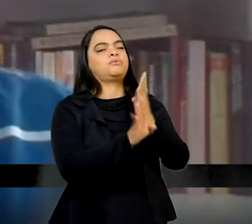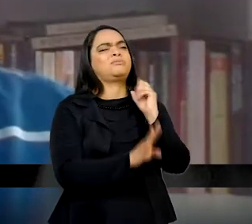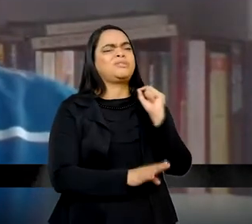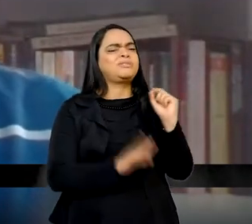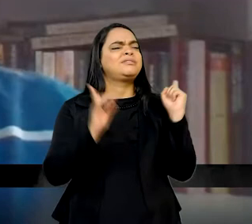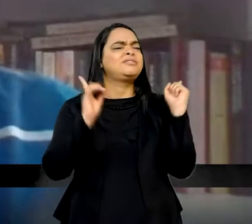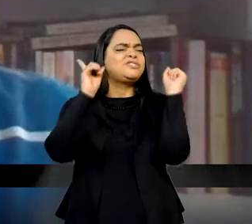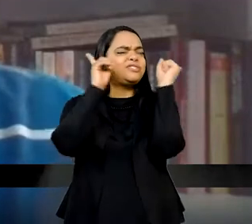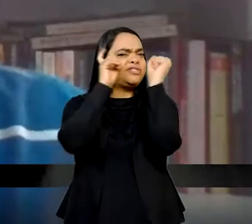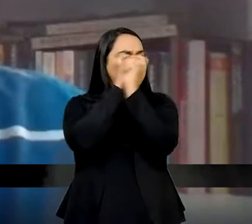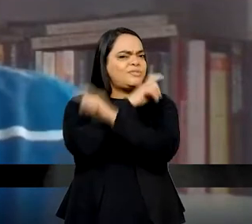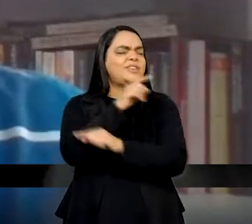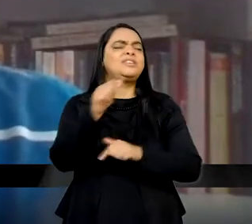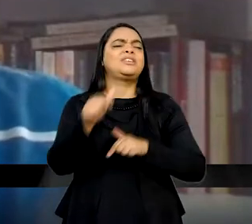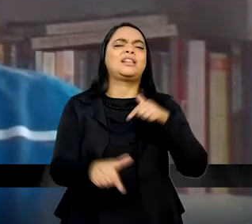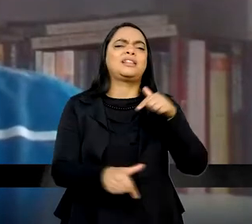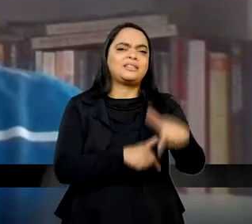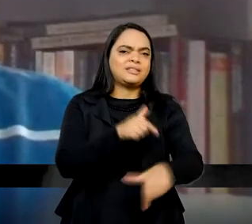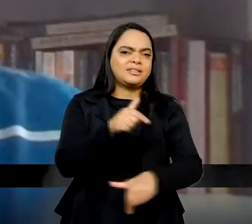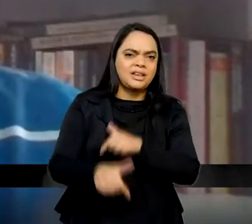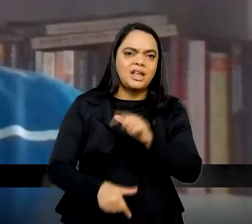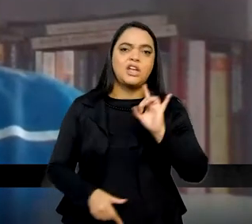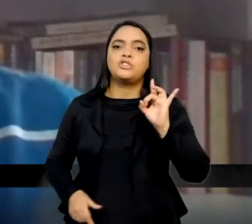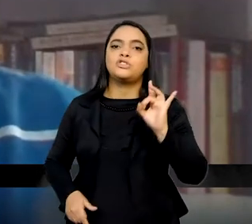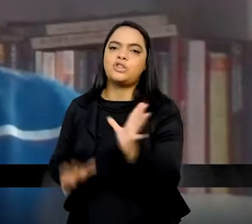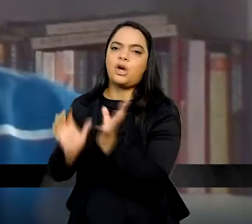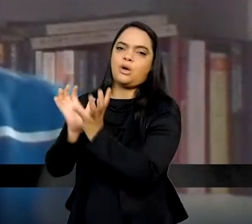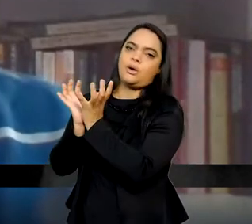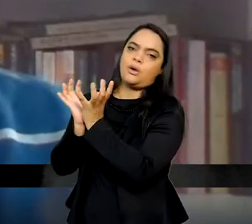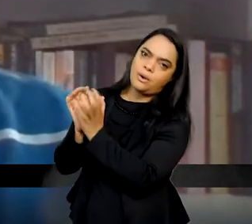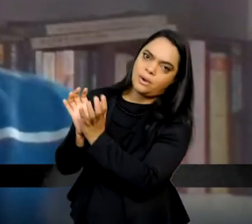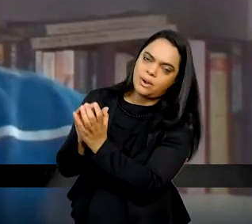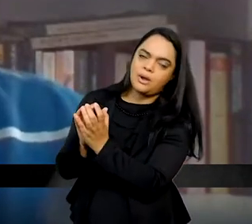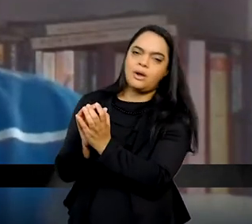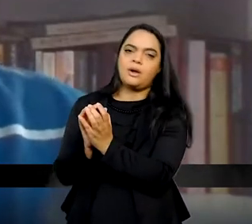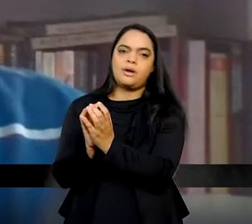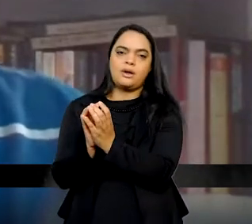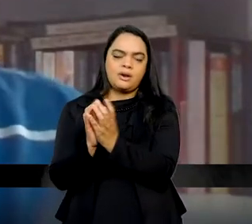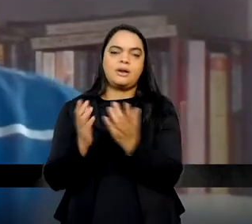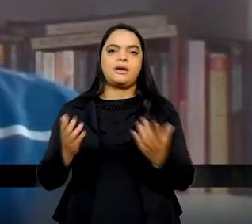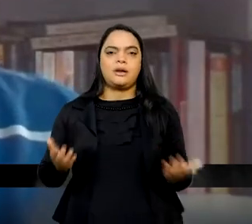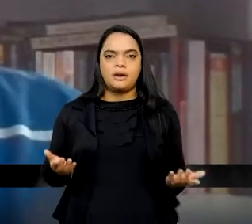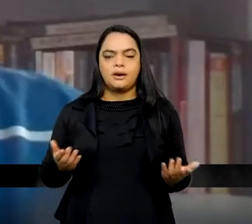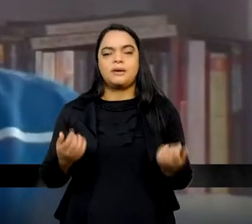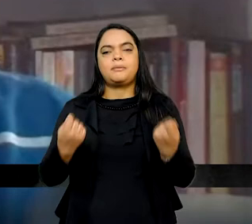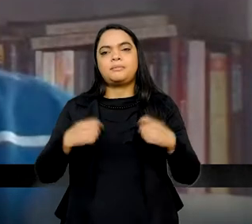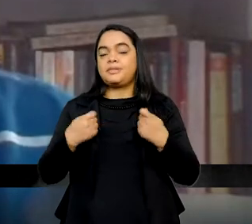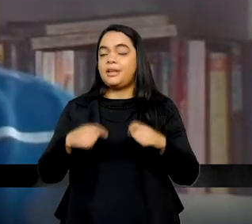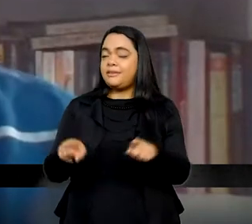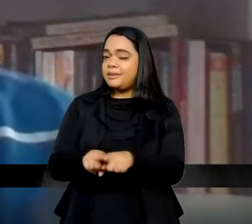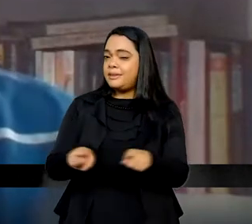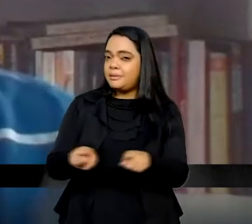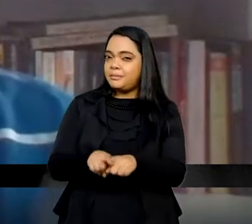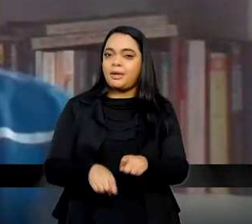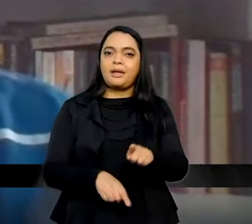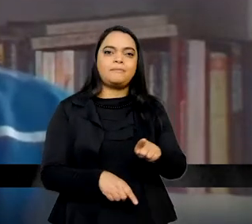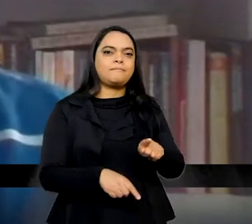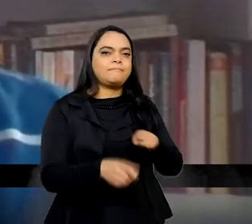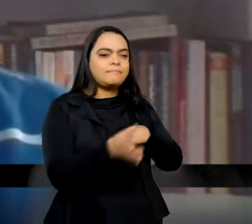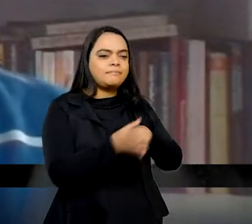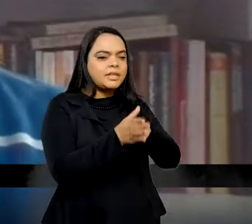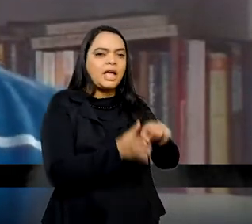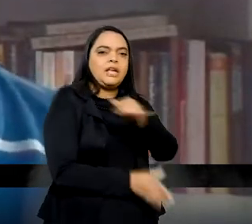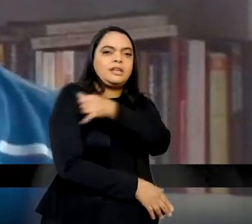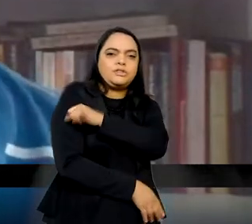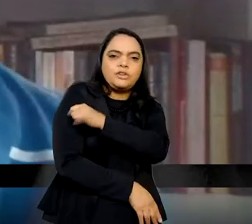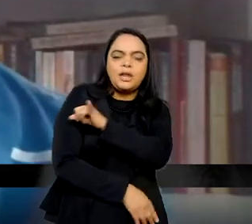praticamente muito difícil trabalhar apenas Pernambuco, que eu também não tivesse um olhar sobre Portugal e o Rio de Janeiro na